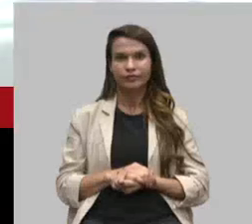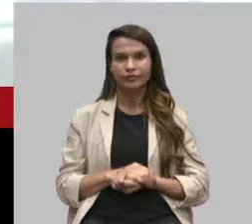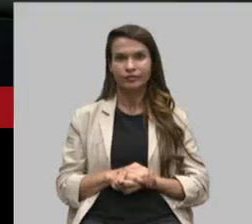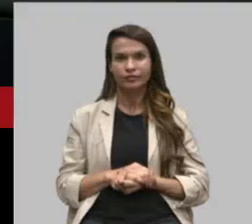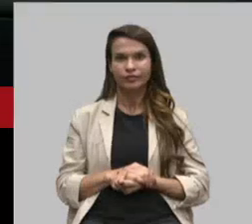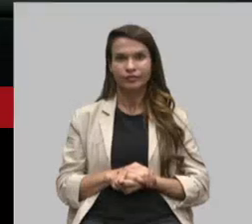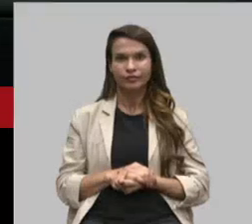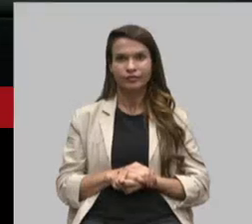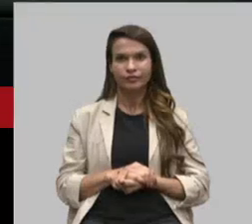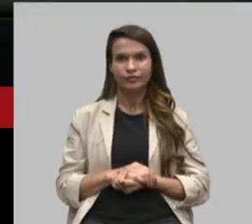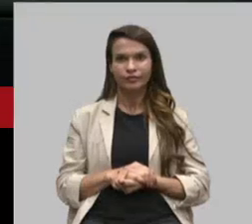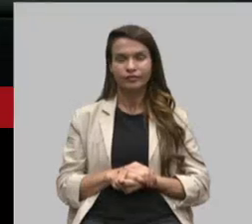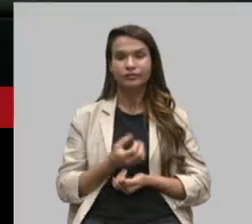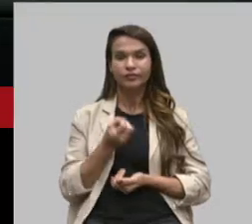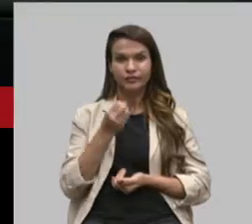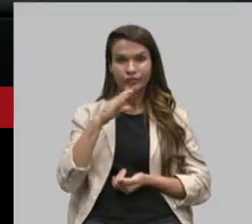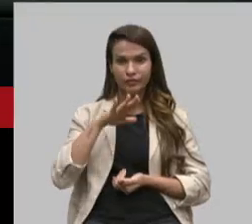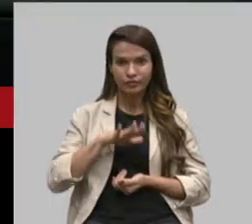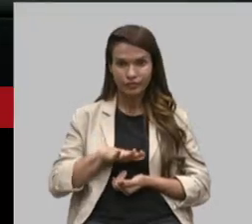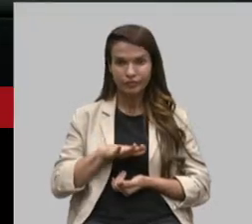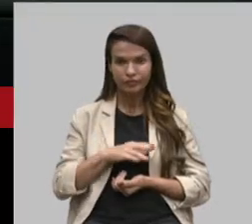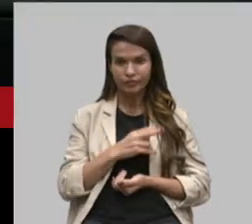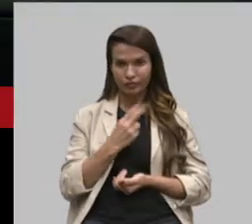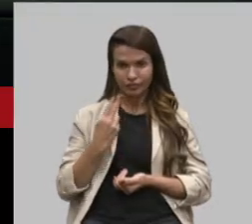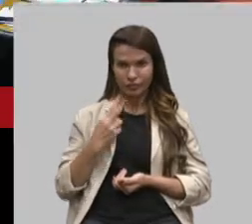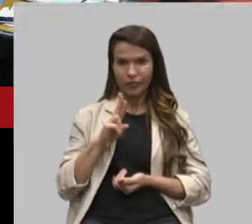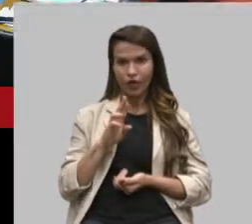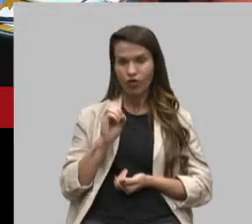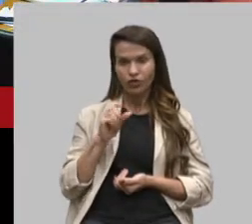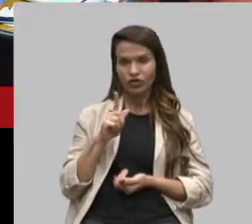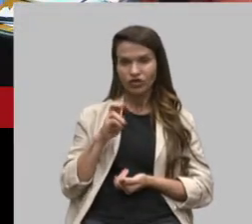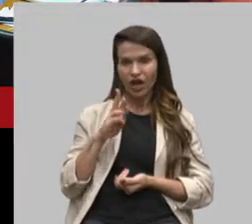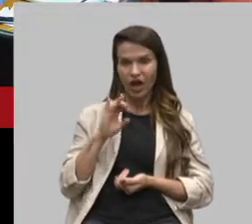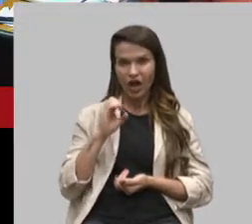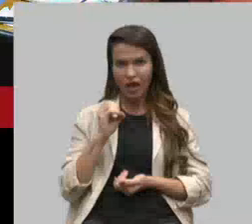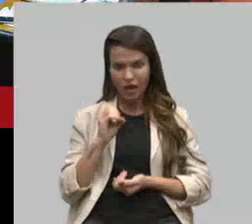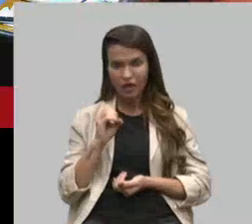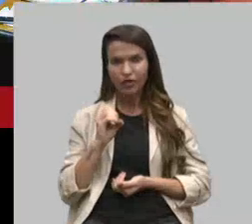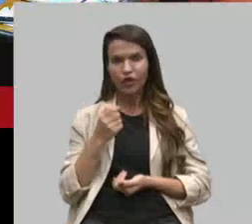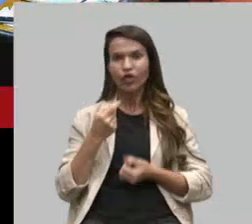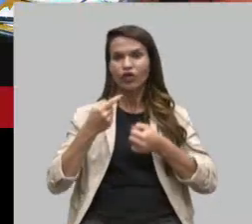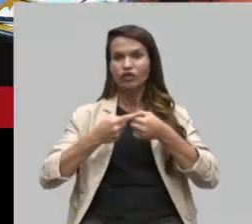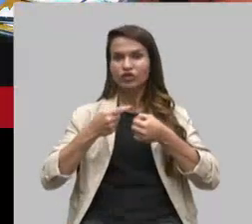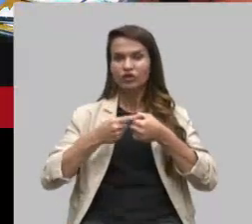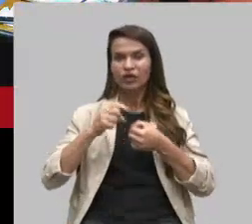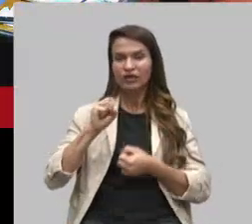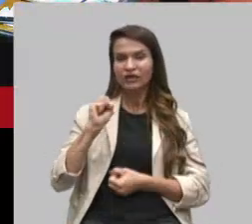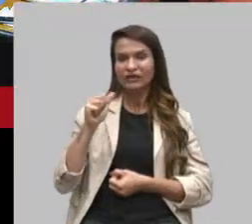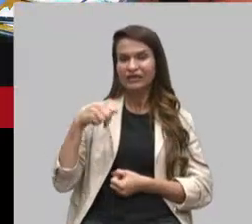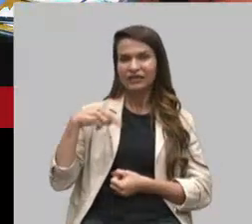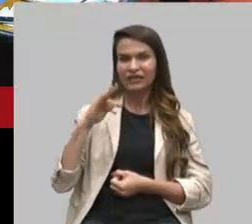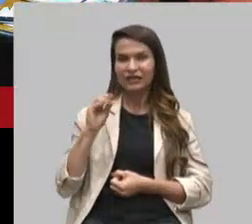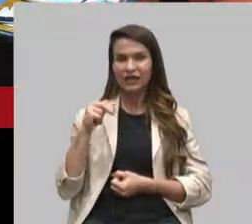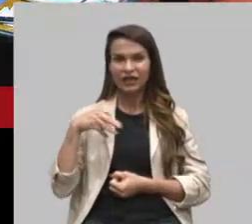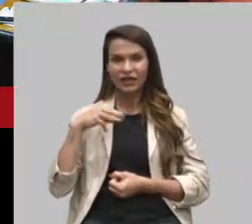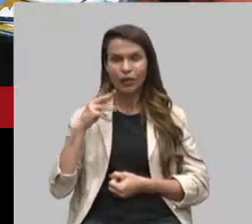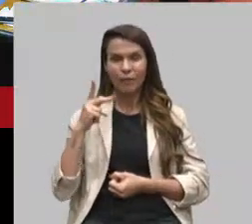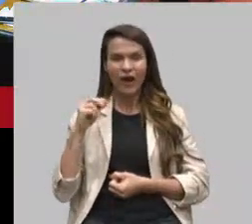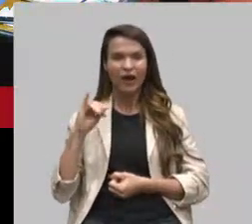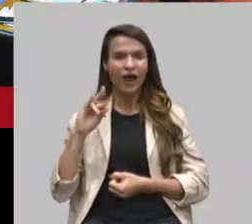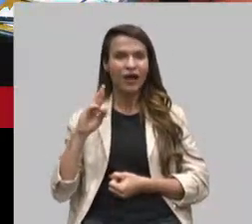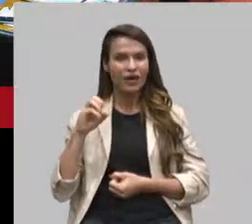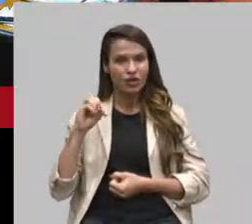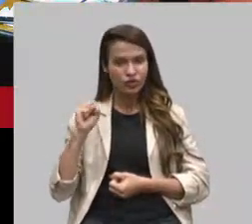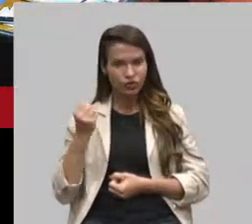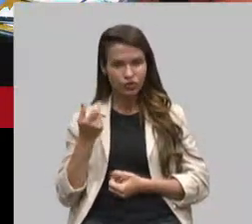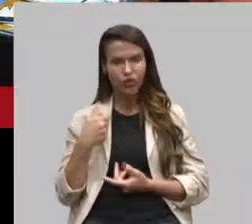passa boa tarde sou Rogério sou Rogério Lisboa sou da cidade Santana do Paraíso e eu vim defender a tese pelo